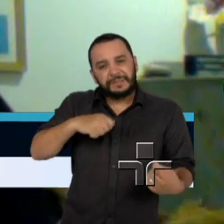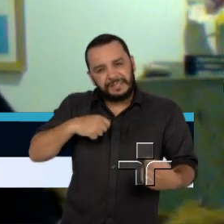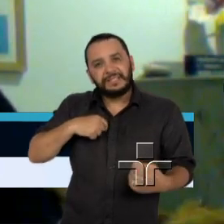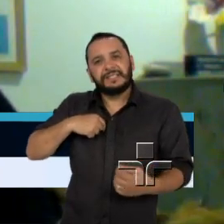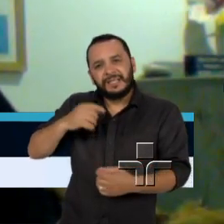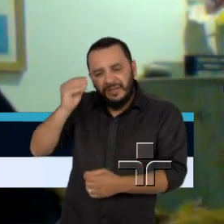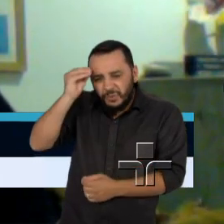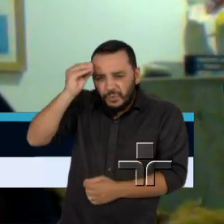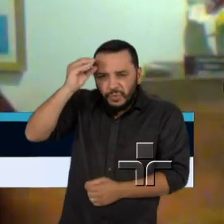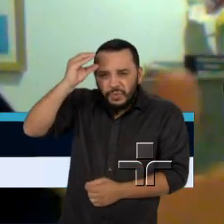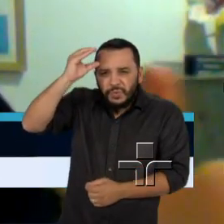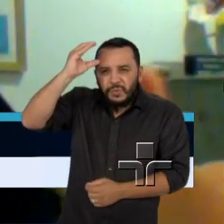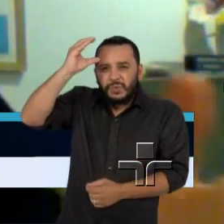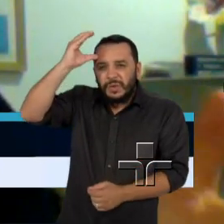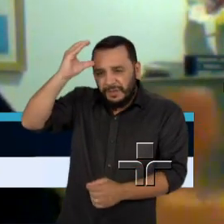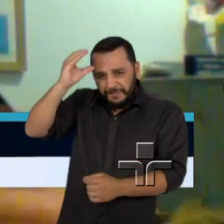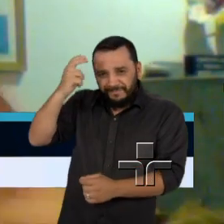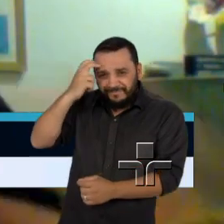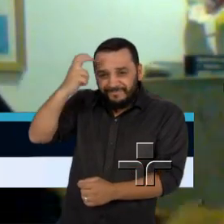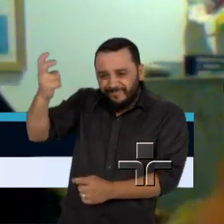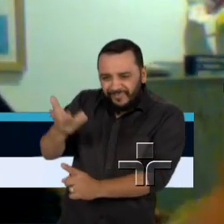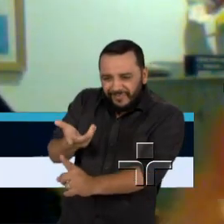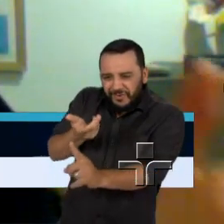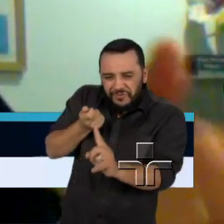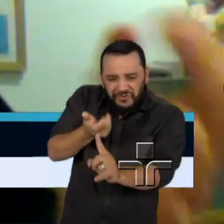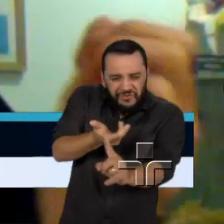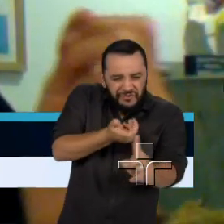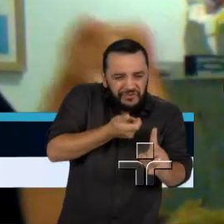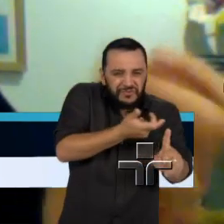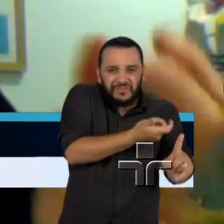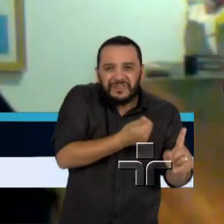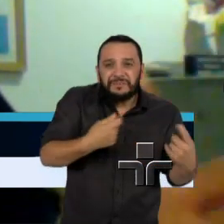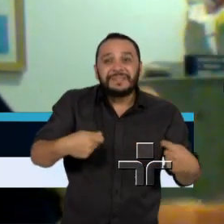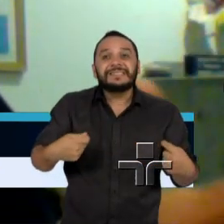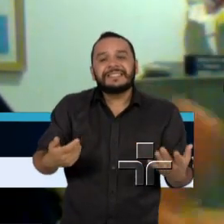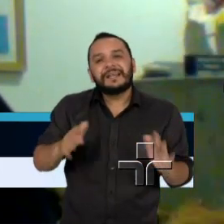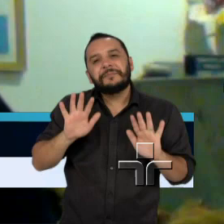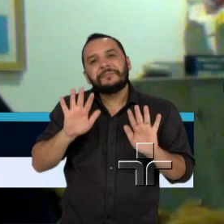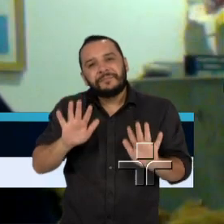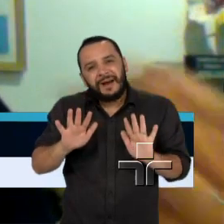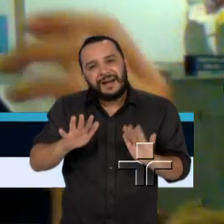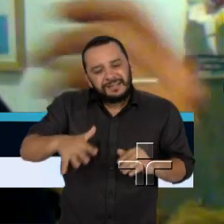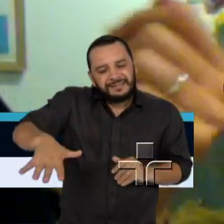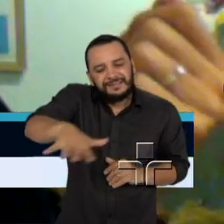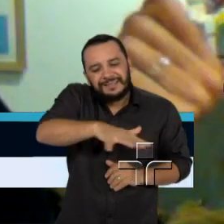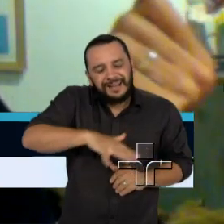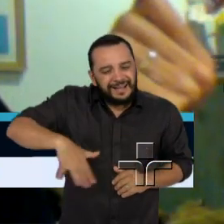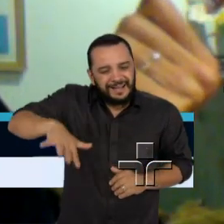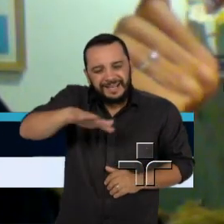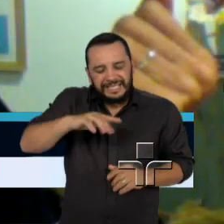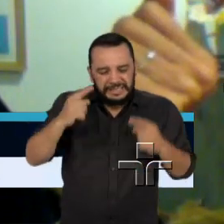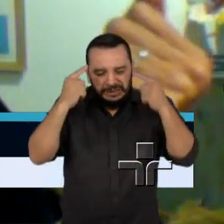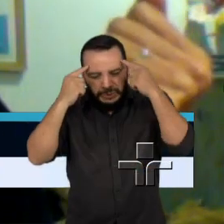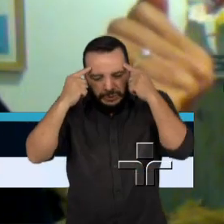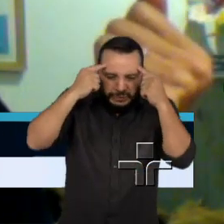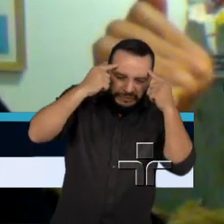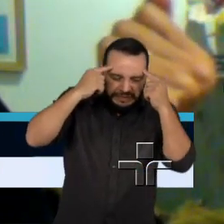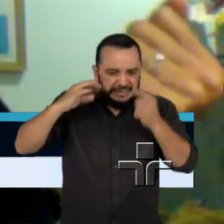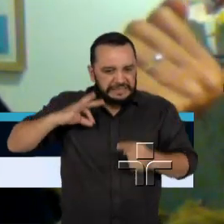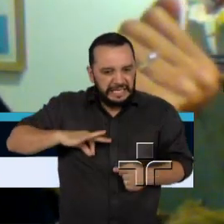país, por causa desse ambiente de desvalorização e de insegurança em relação à